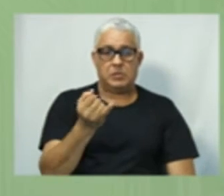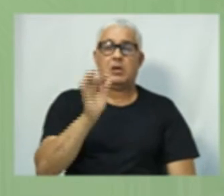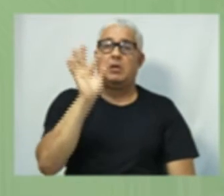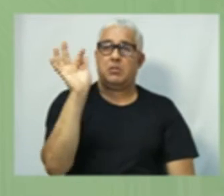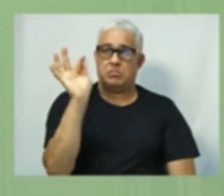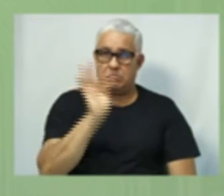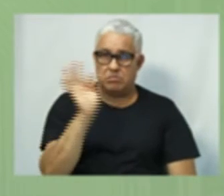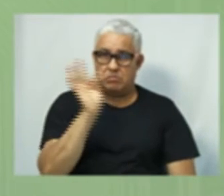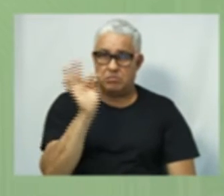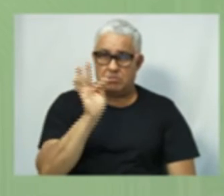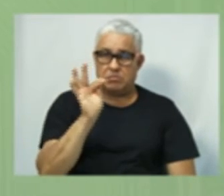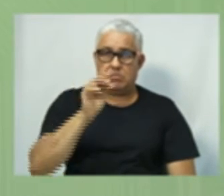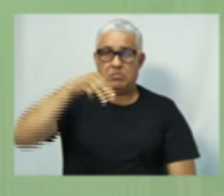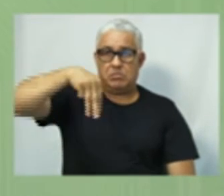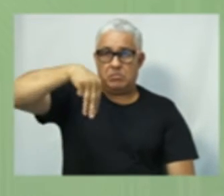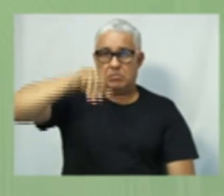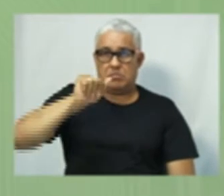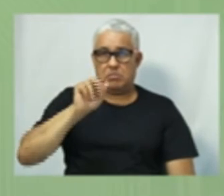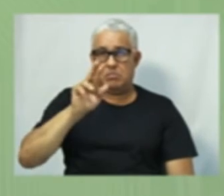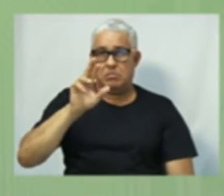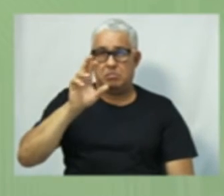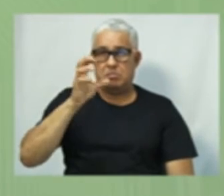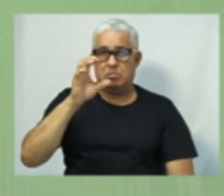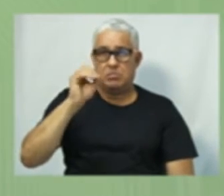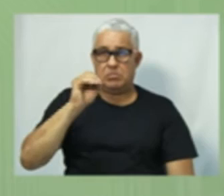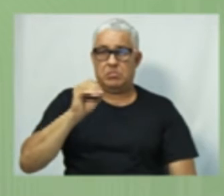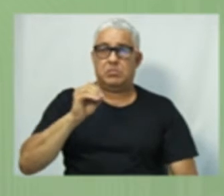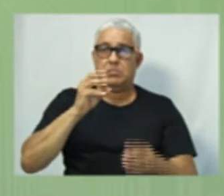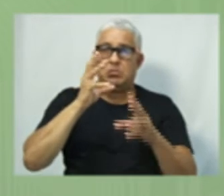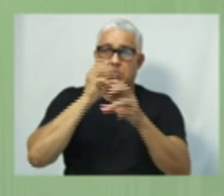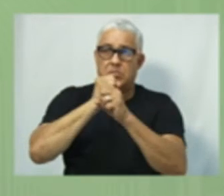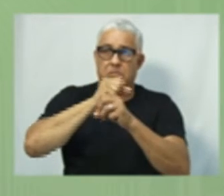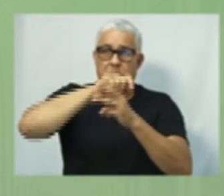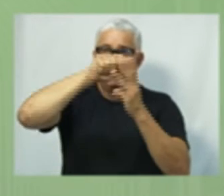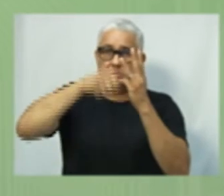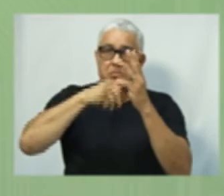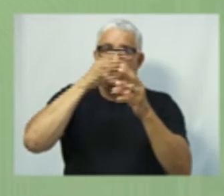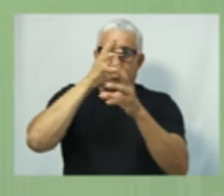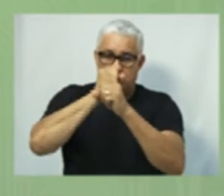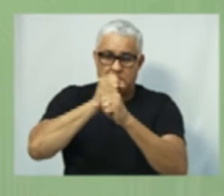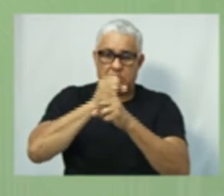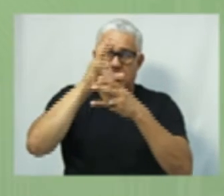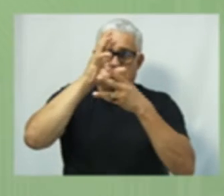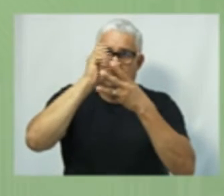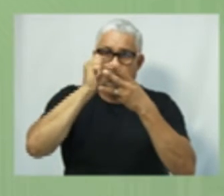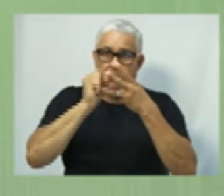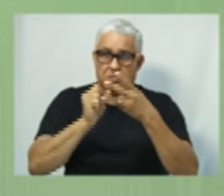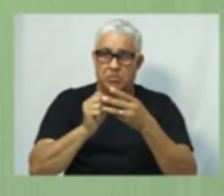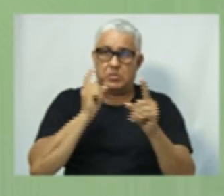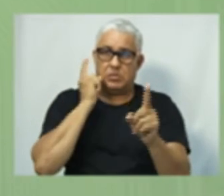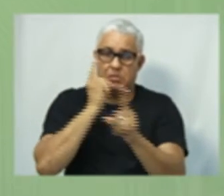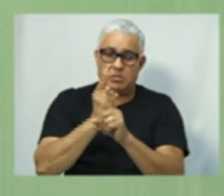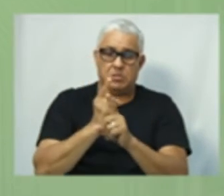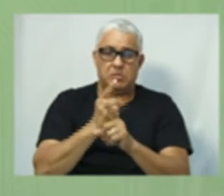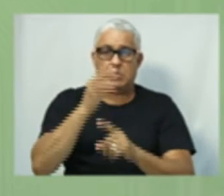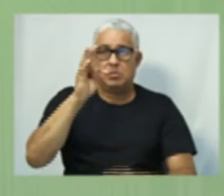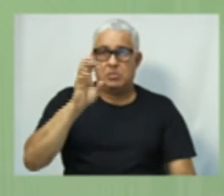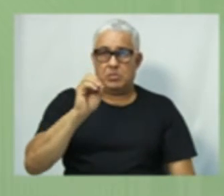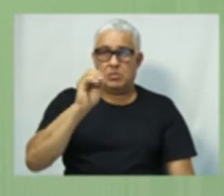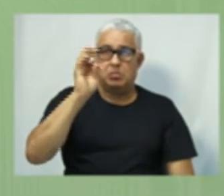fevereiro, março. Somou os 3 meses? Achou o valor total dos 3